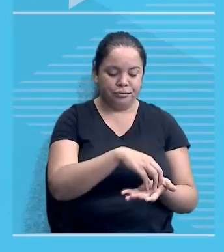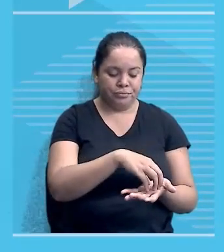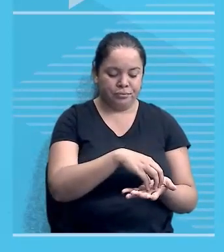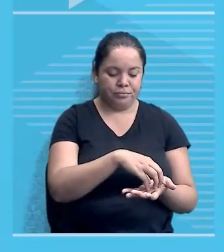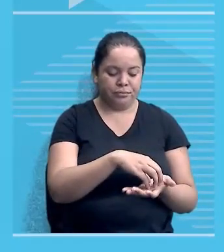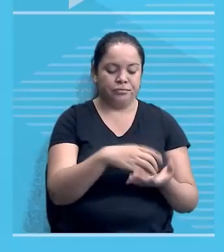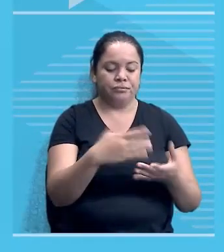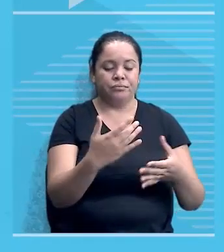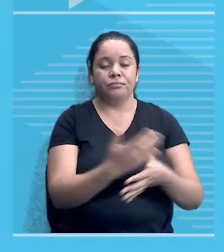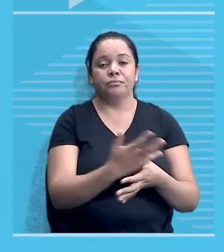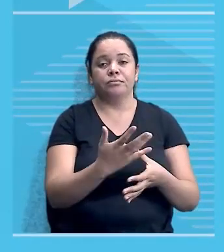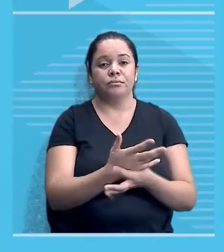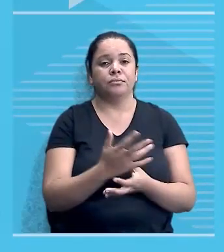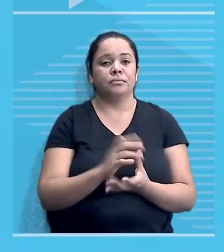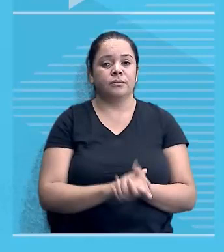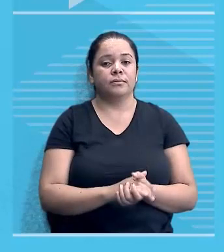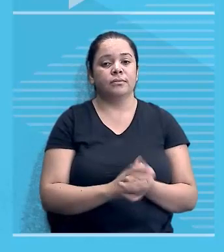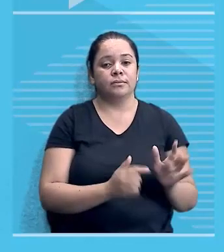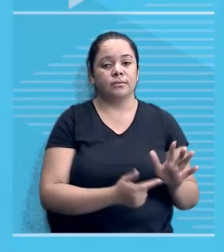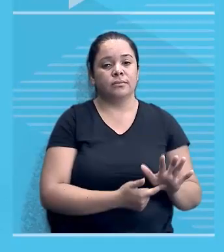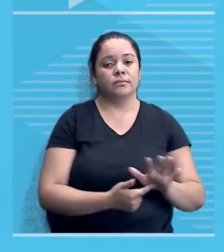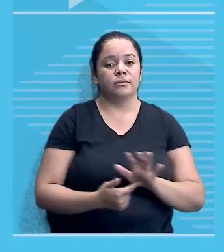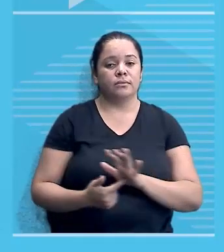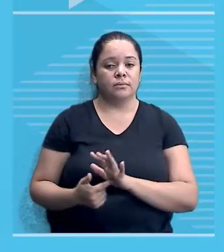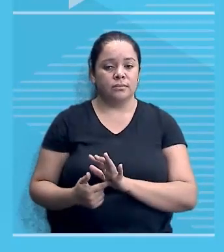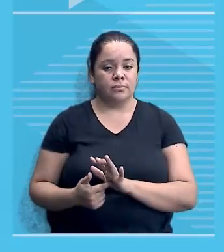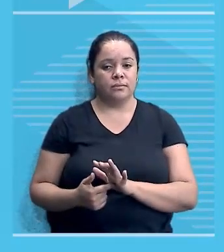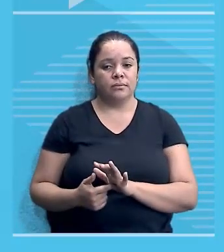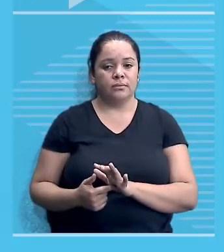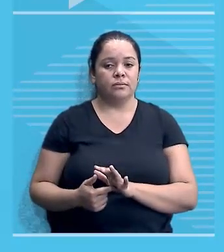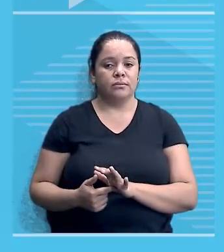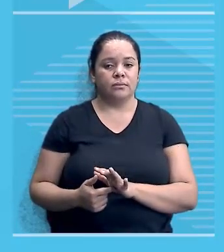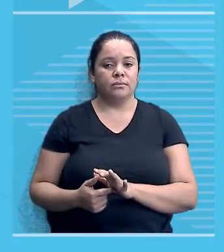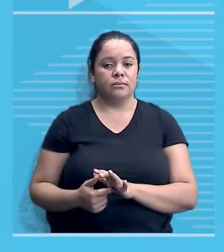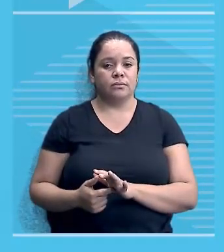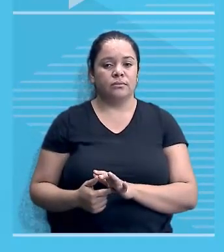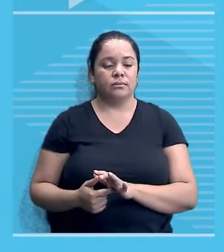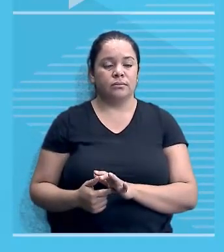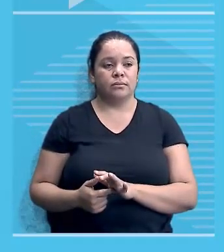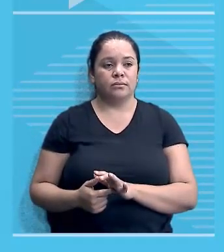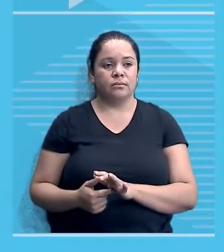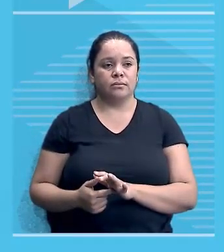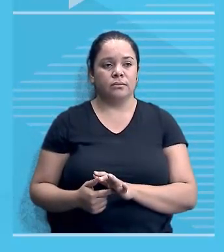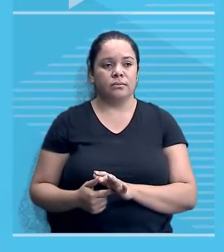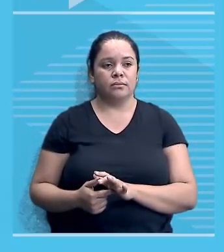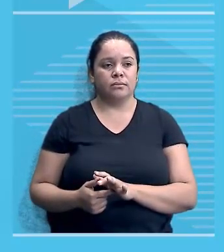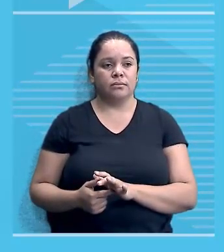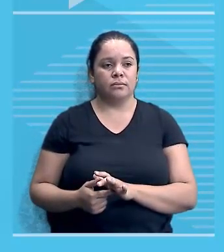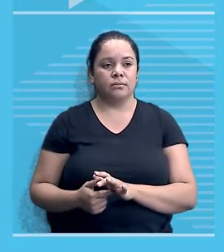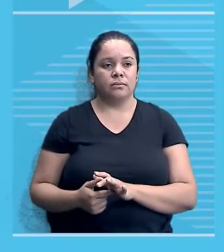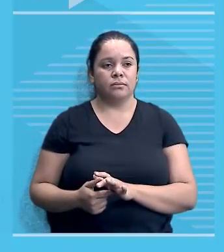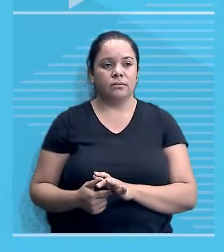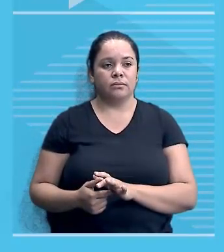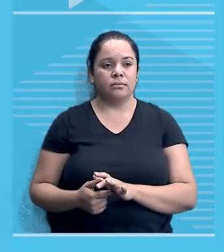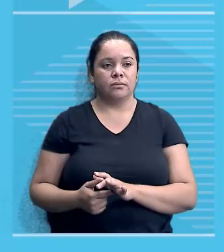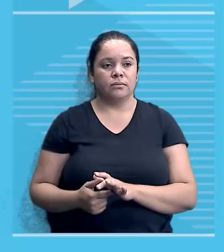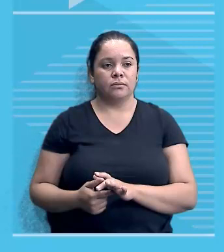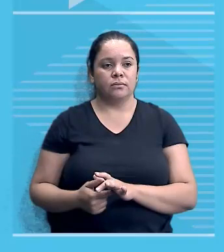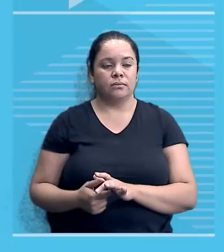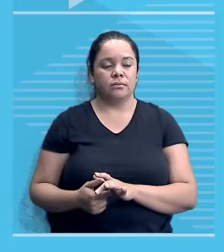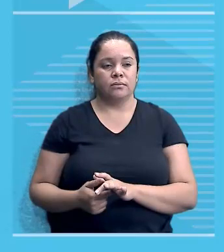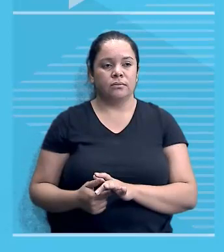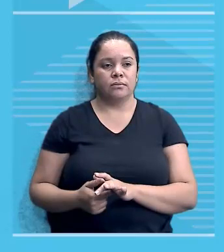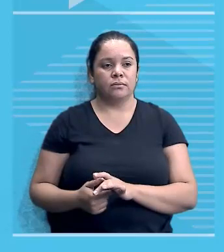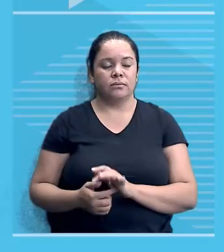mais ao centro é que apresenta né essa grande quantidade de prédios que é mais o que impermeabilizada